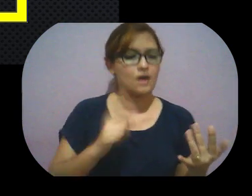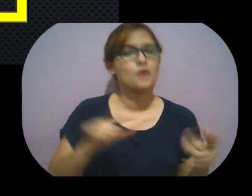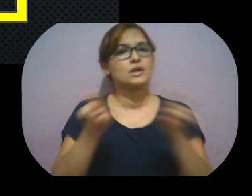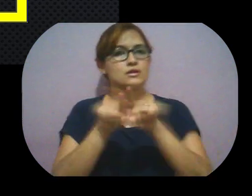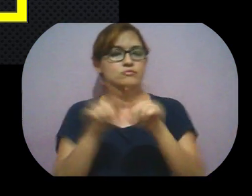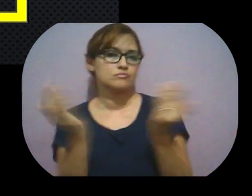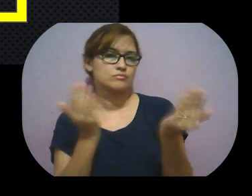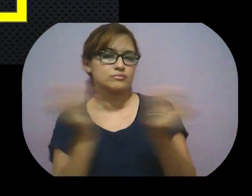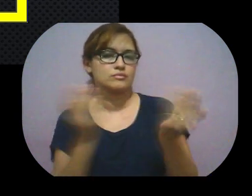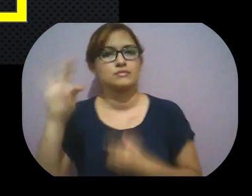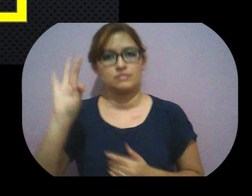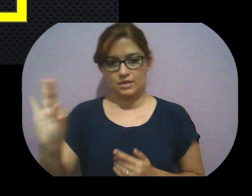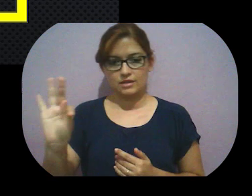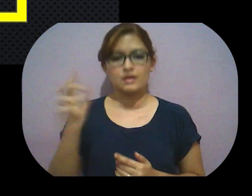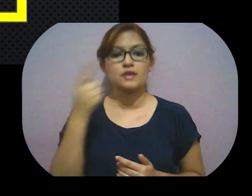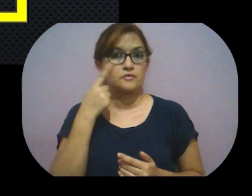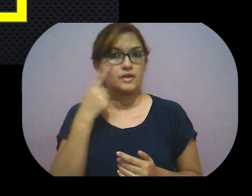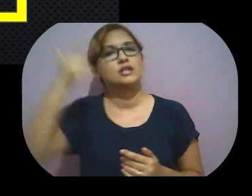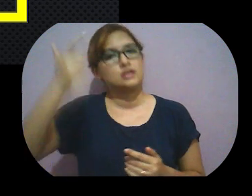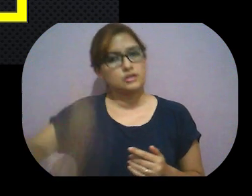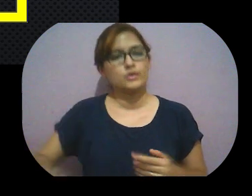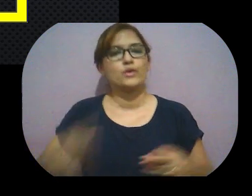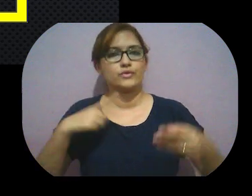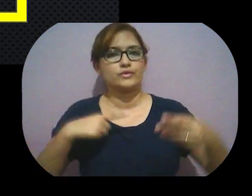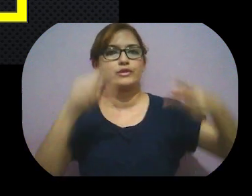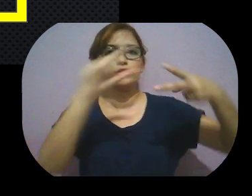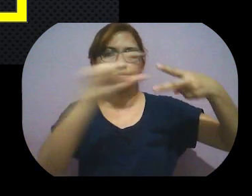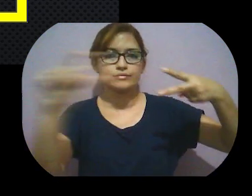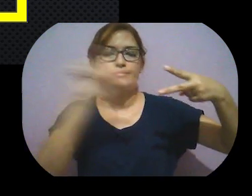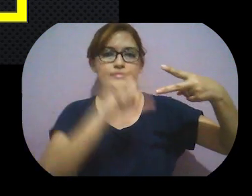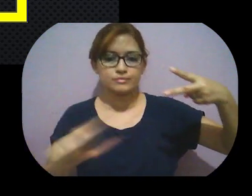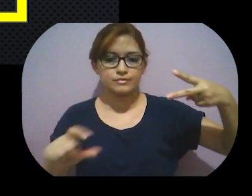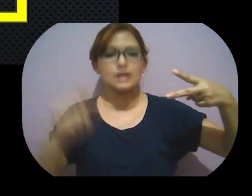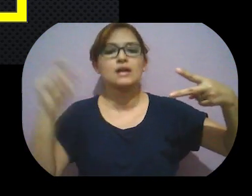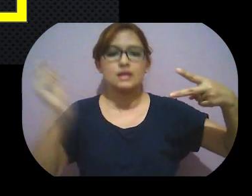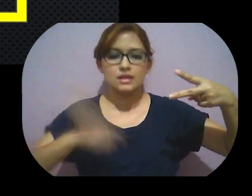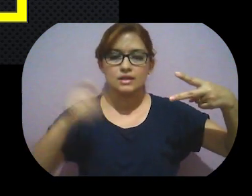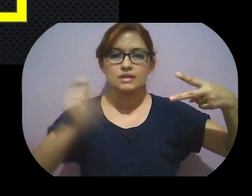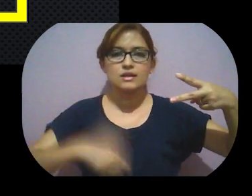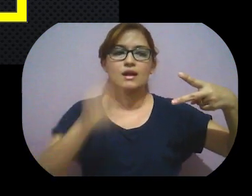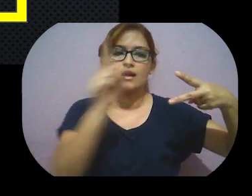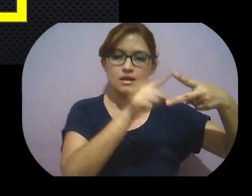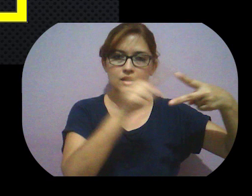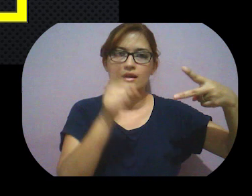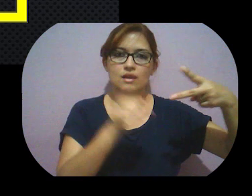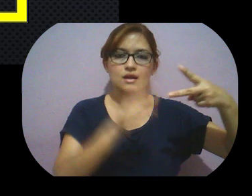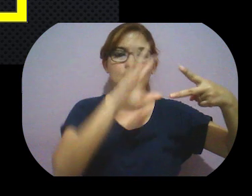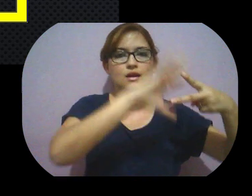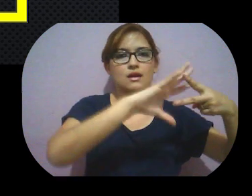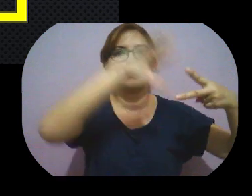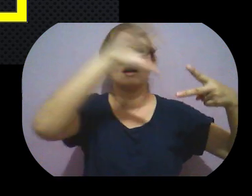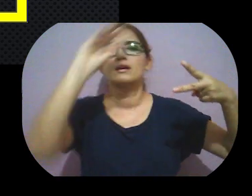aqui C igual a M1 sobre V, T, M1 sobre M. Isolando M1 na expressão